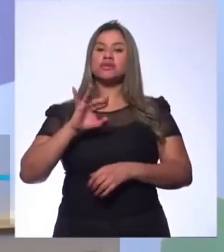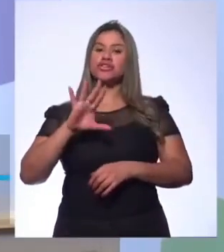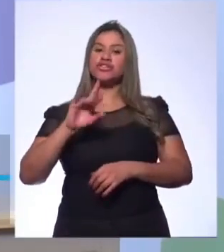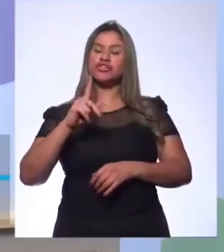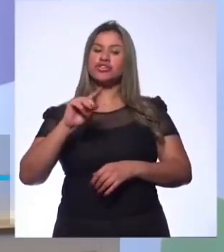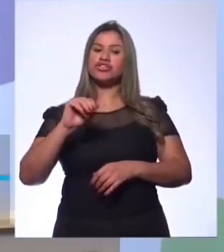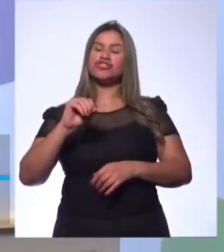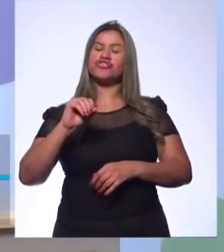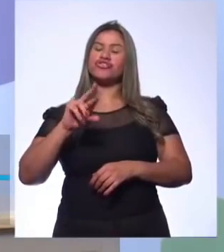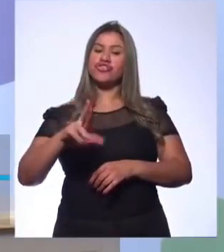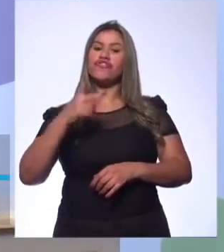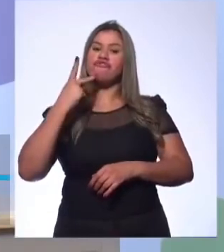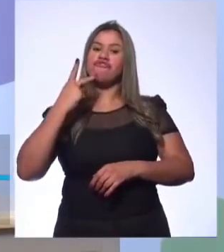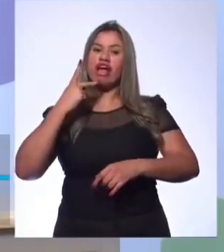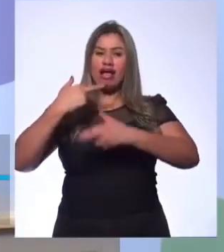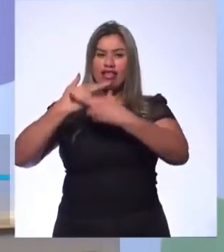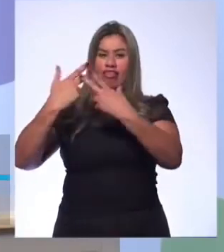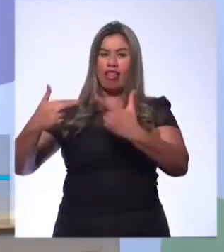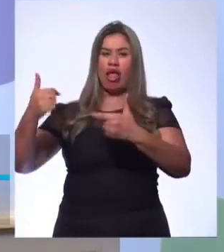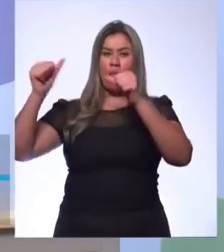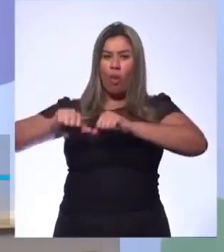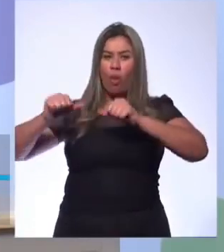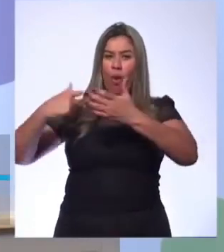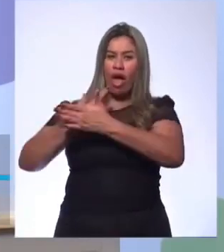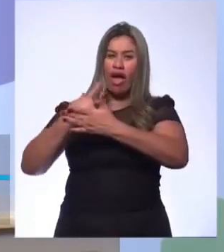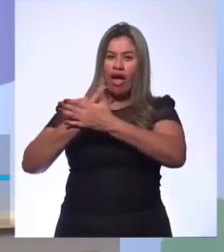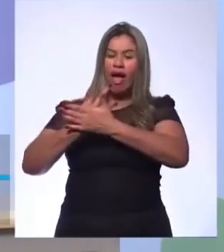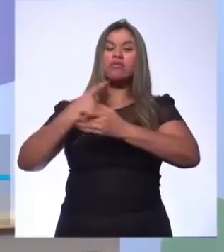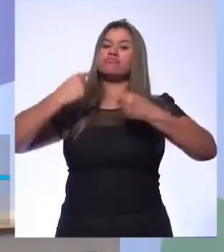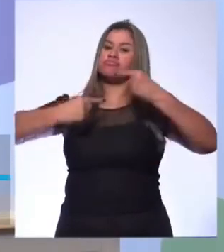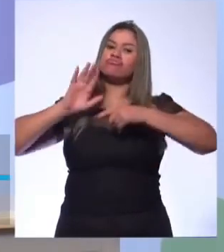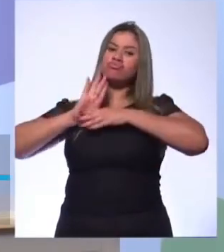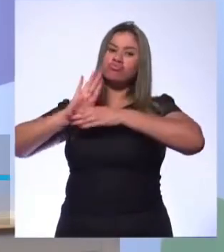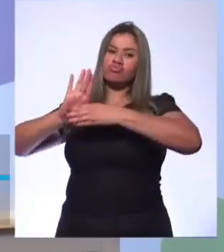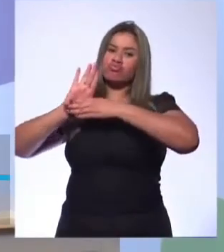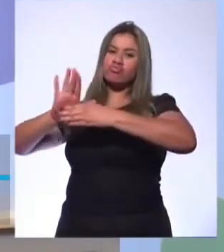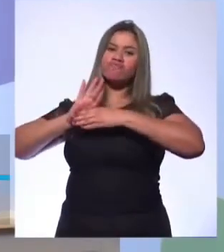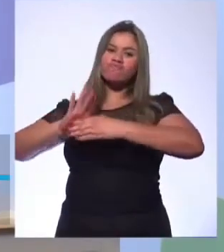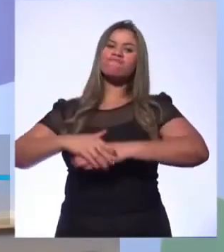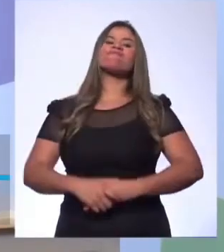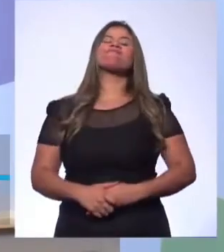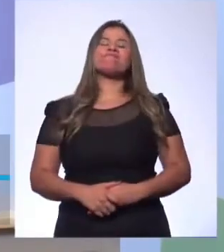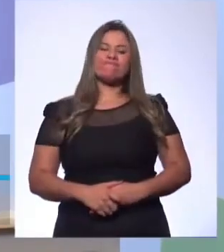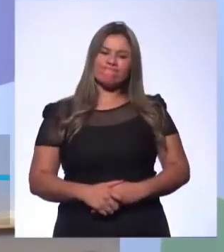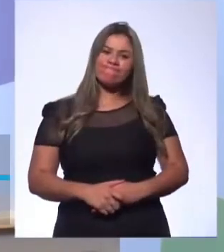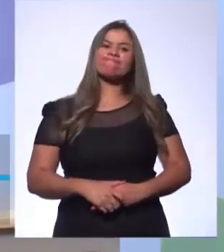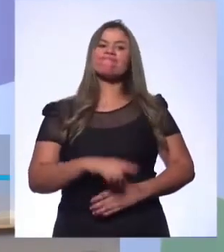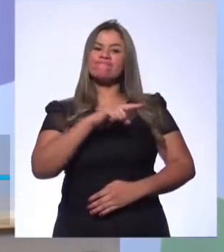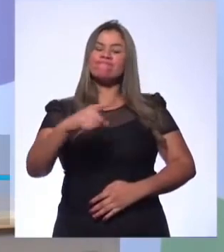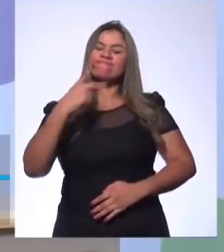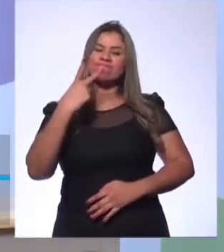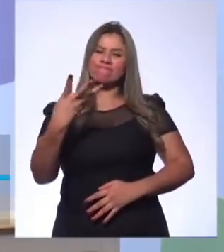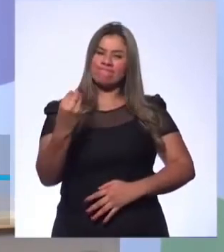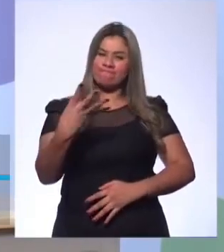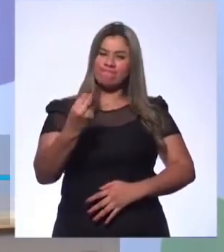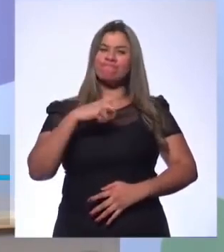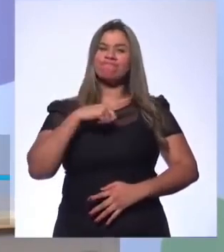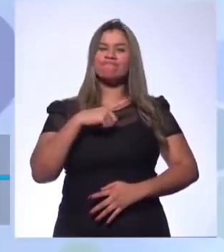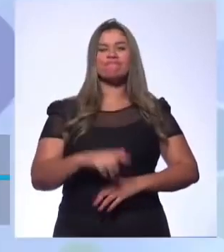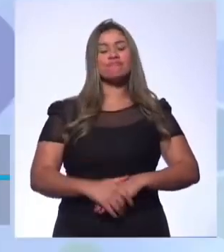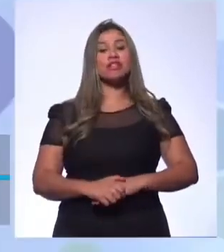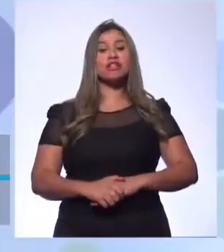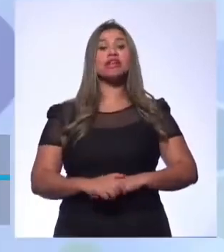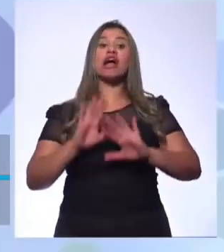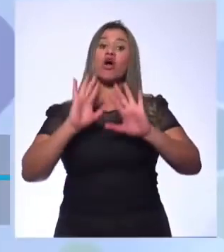nas calamidades. Aí vem negligência, vem vários aspectos. Os alunos estão falando até agora aqui, viu, Mauro? Bastante coisa. Olha, mas notem uma coisa